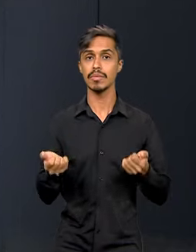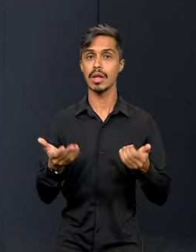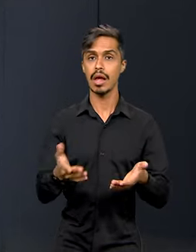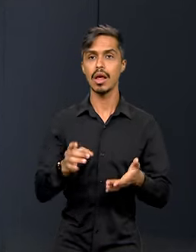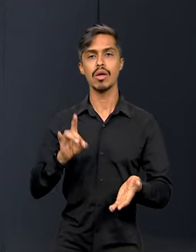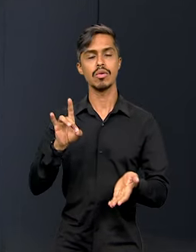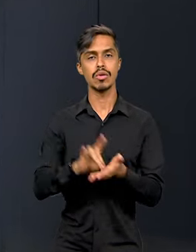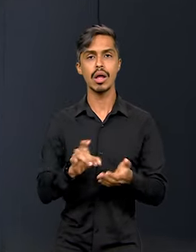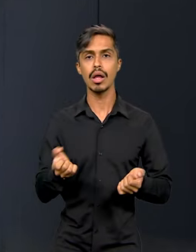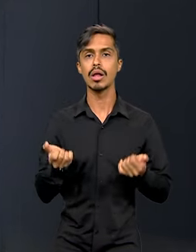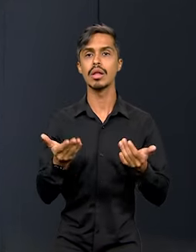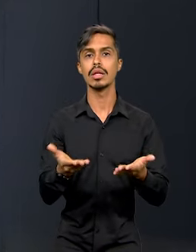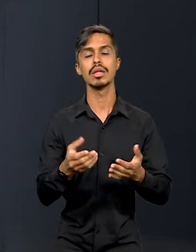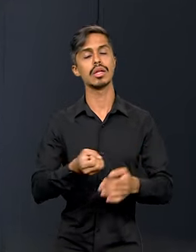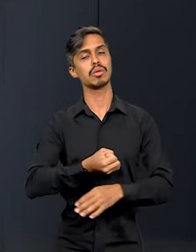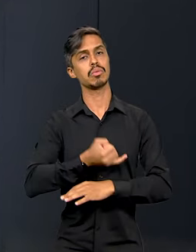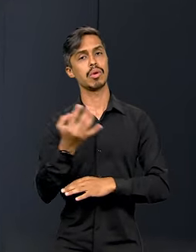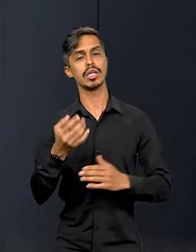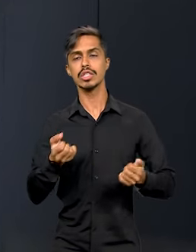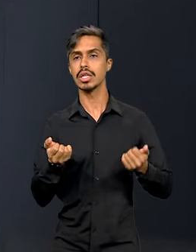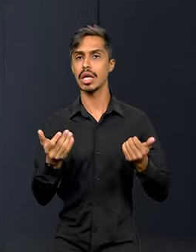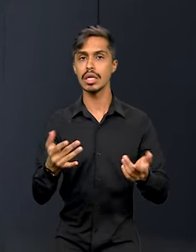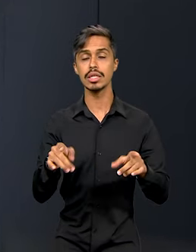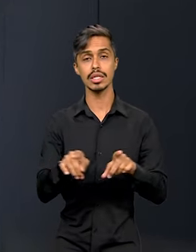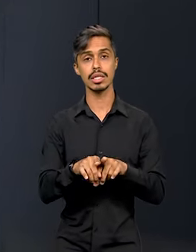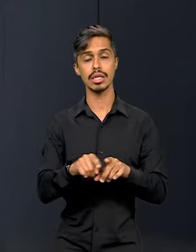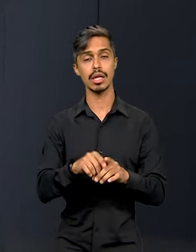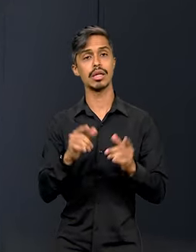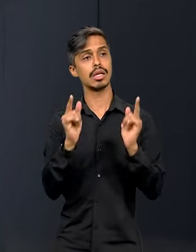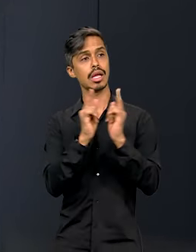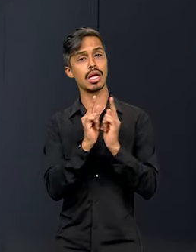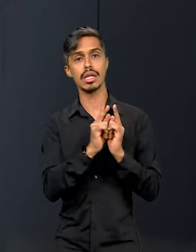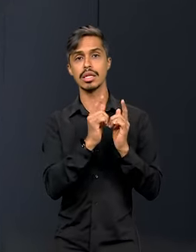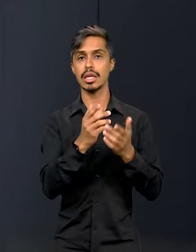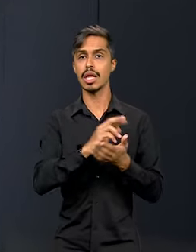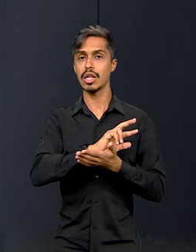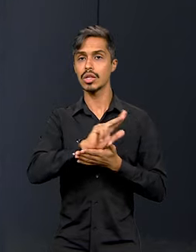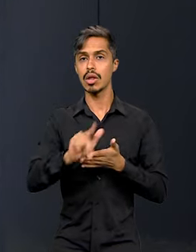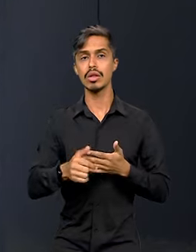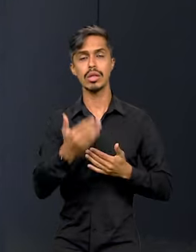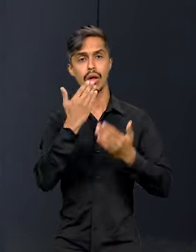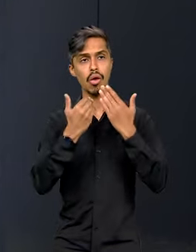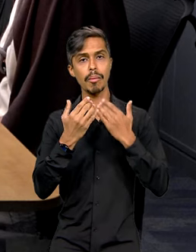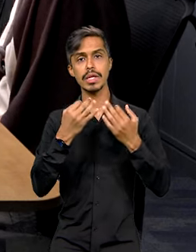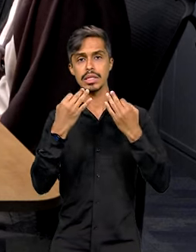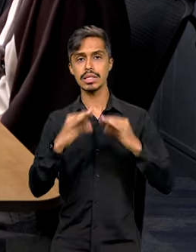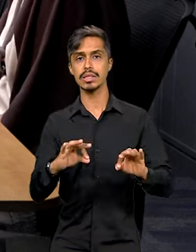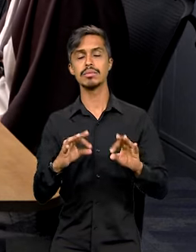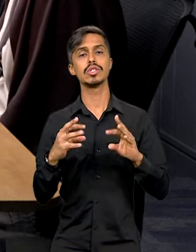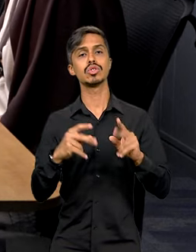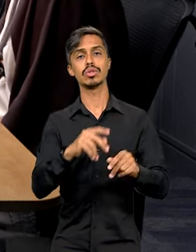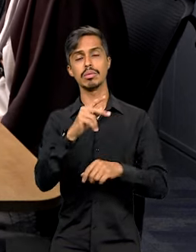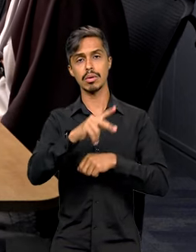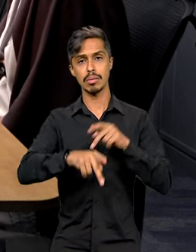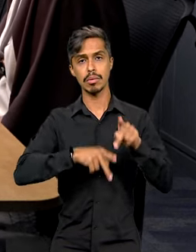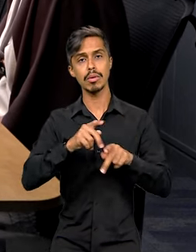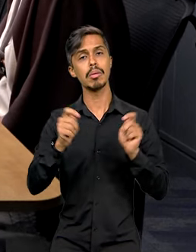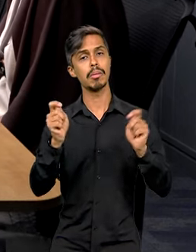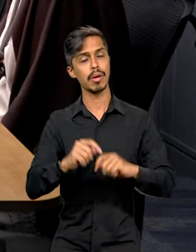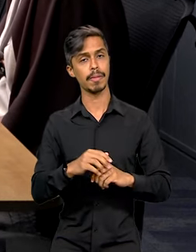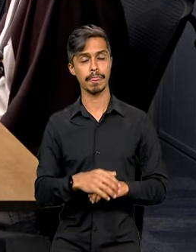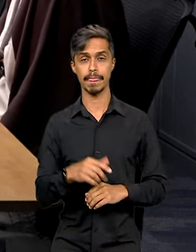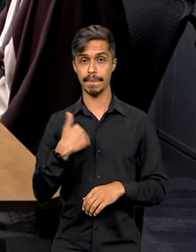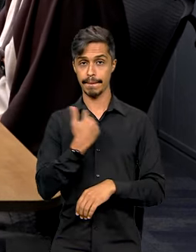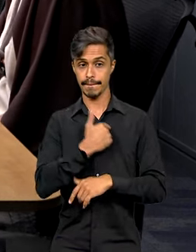de garantir oferta e a disponibilidade e acesso de alimentos saudáveis paraa população e é nesse sentido que nós